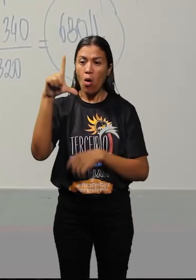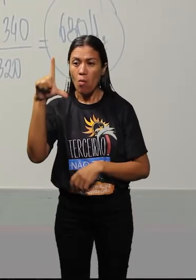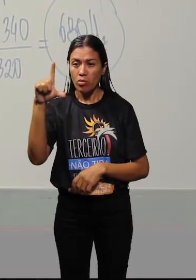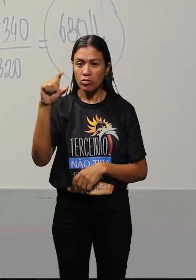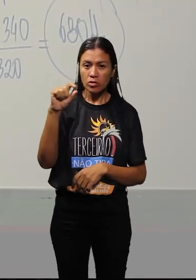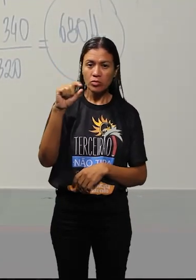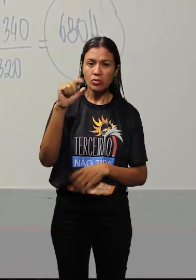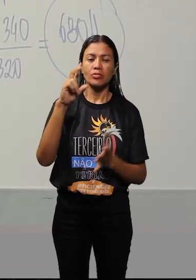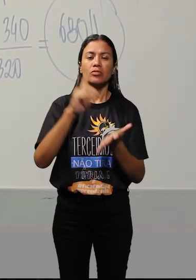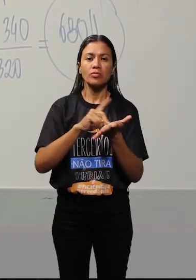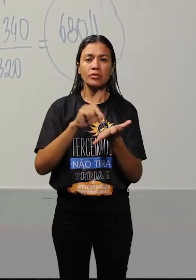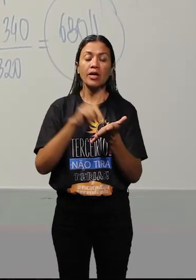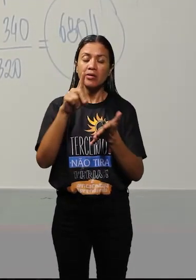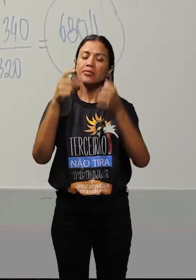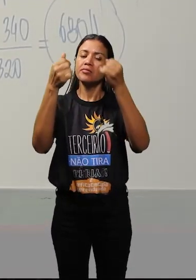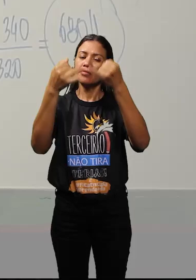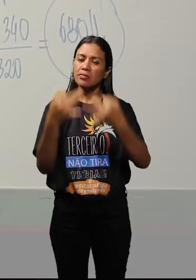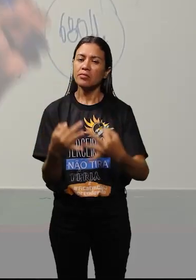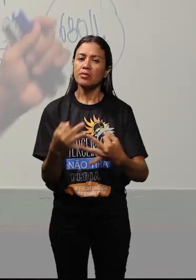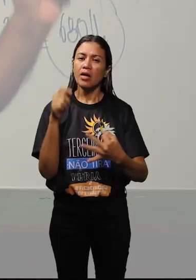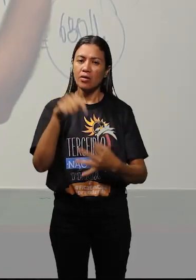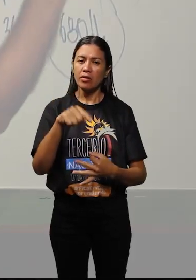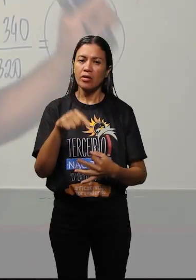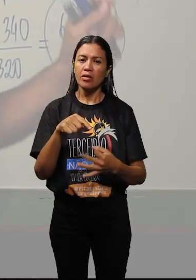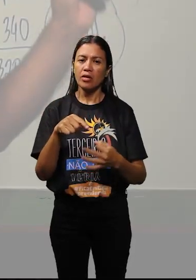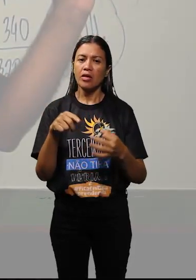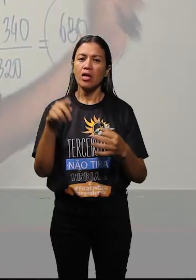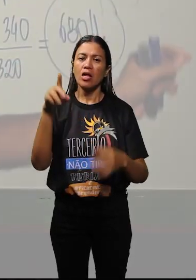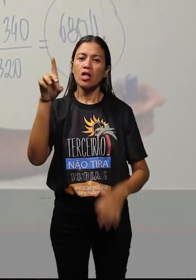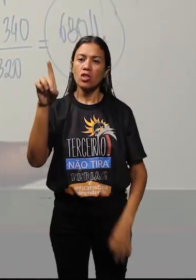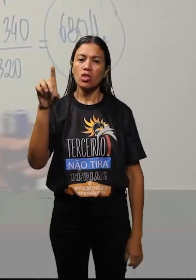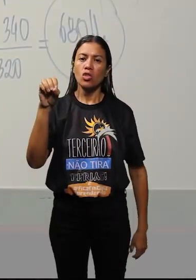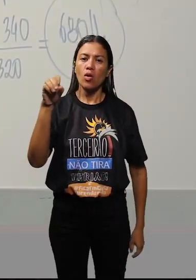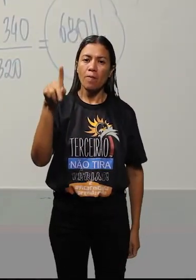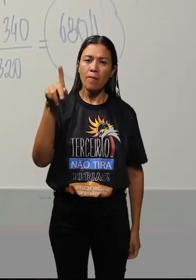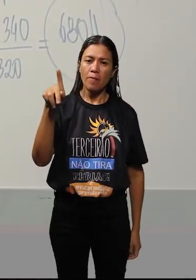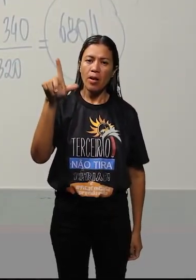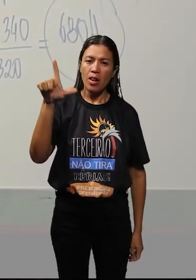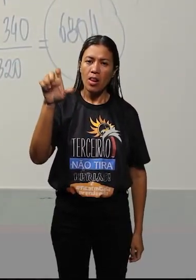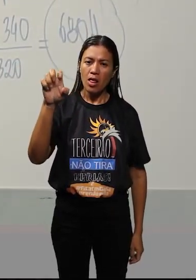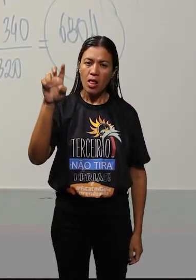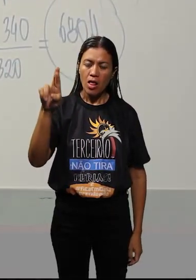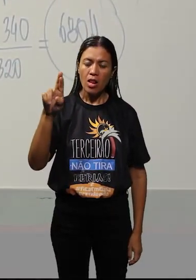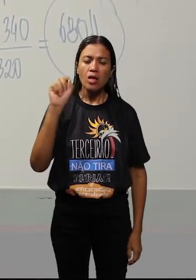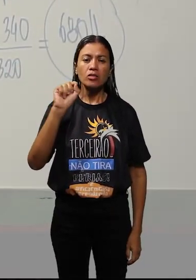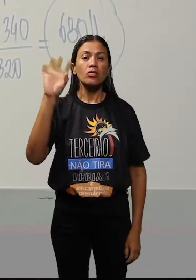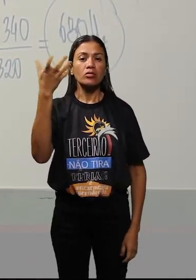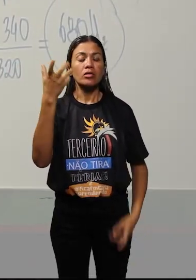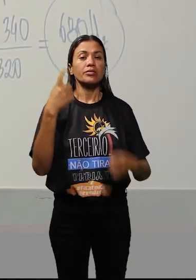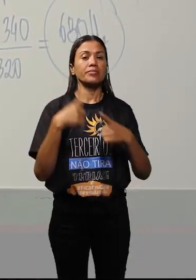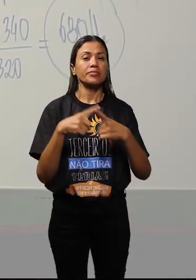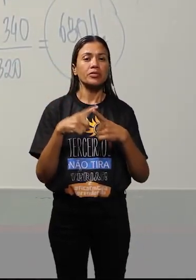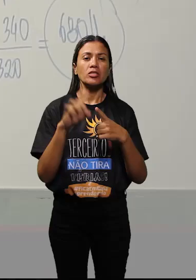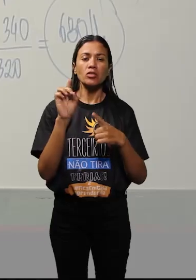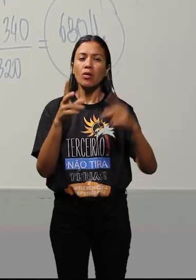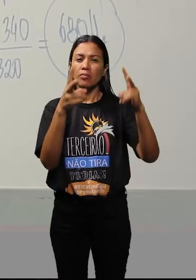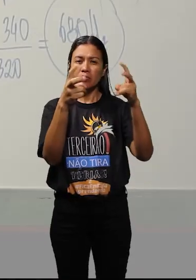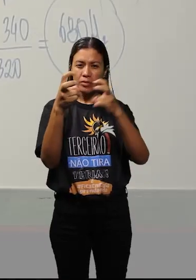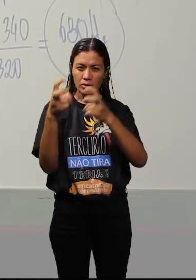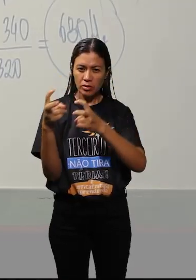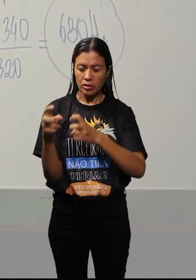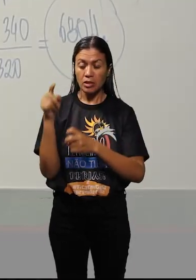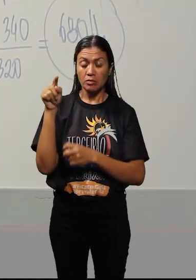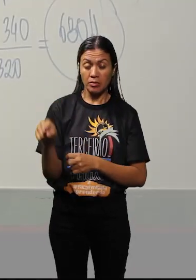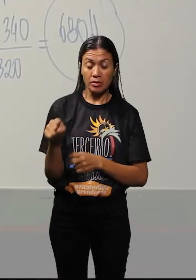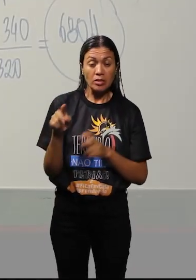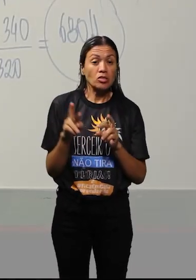movimento relativo entre a fonte que está emitindo o som e o observador que está captando o som. Então, quando existe